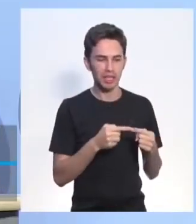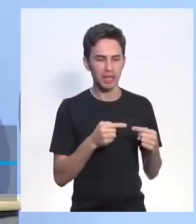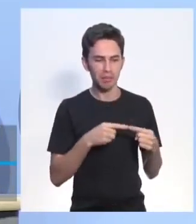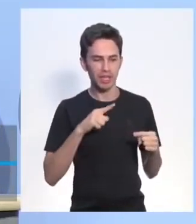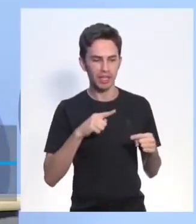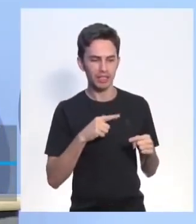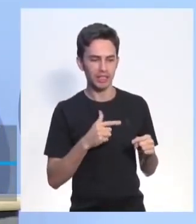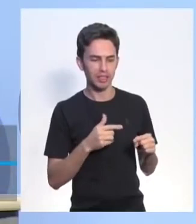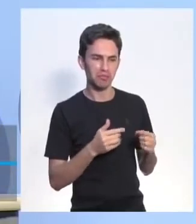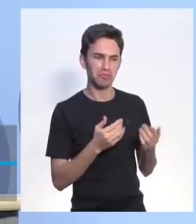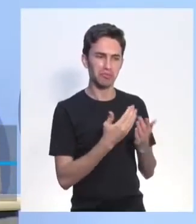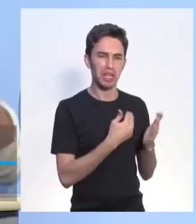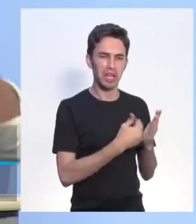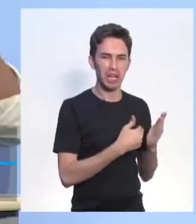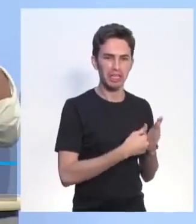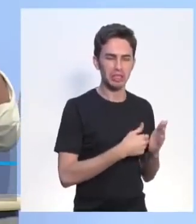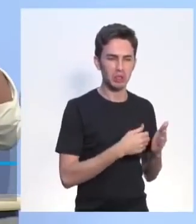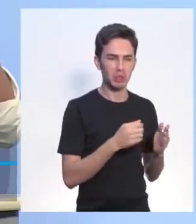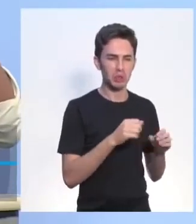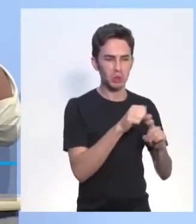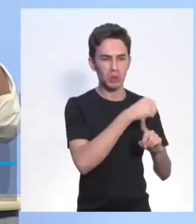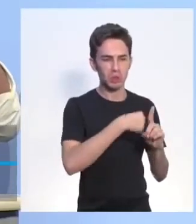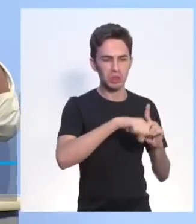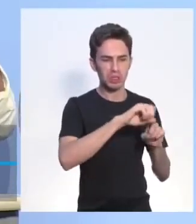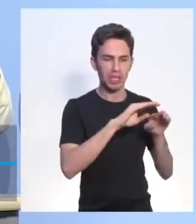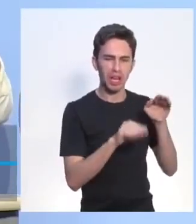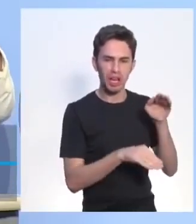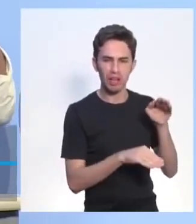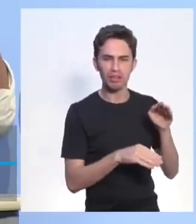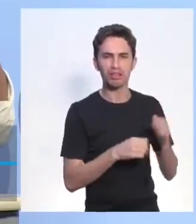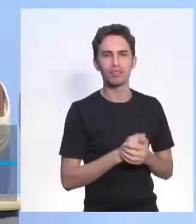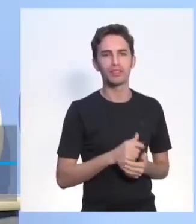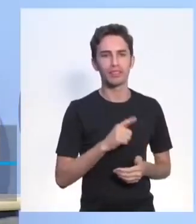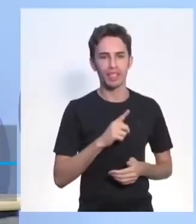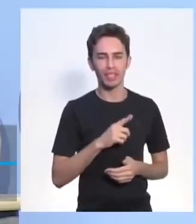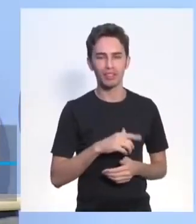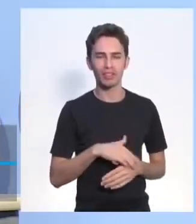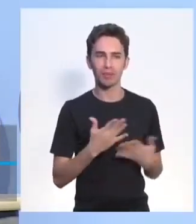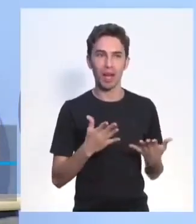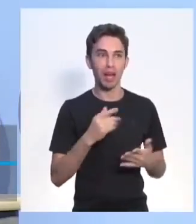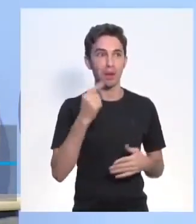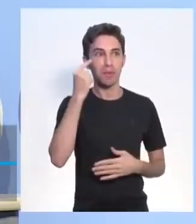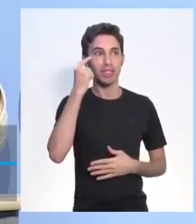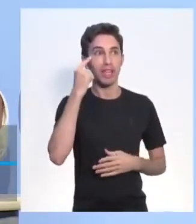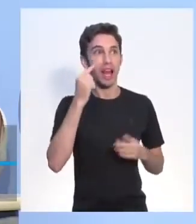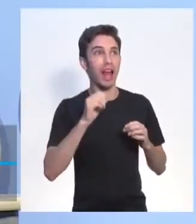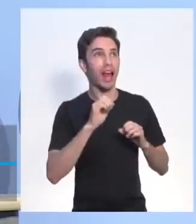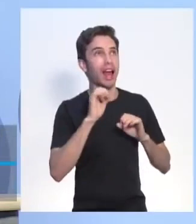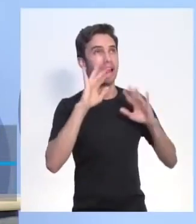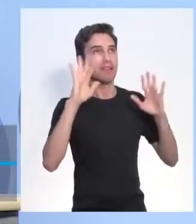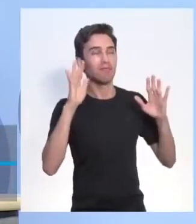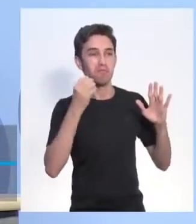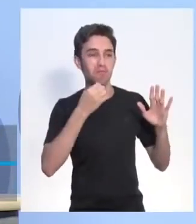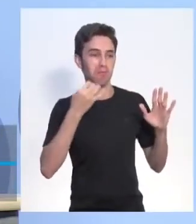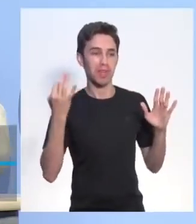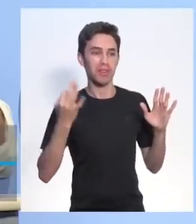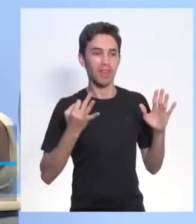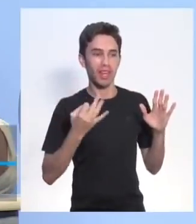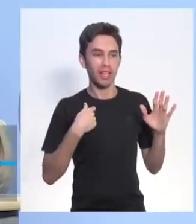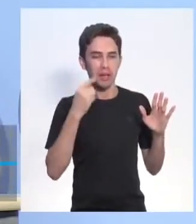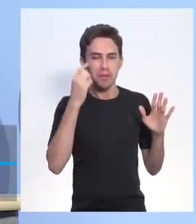resposta da Letícia, ou seja, nada de ideologização, né, de idealismo, ou